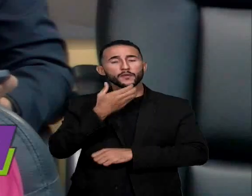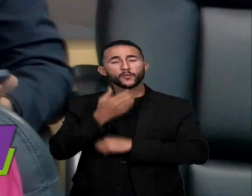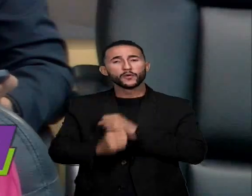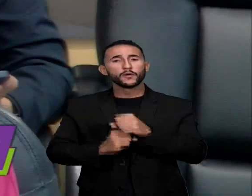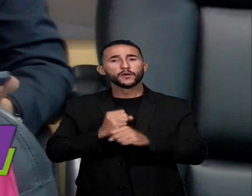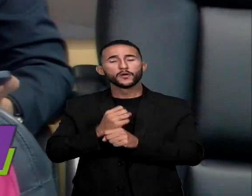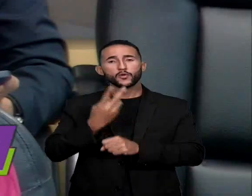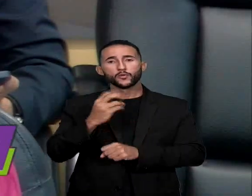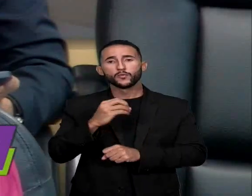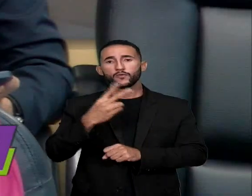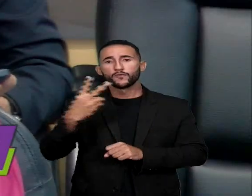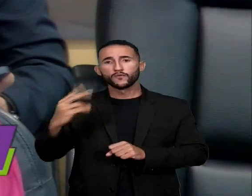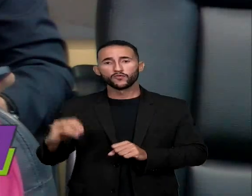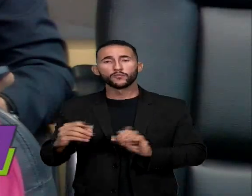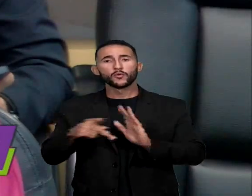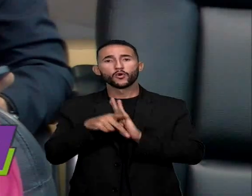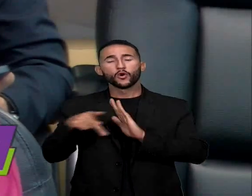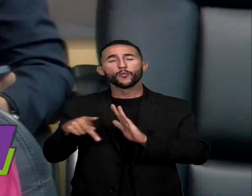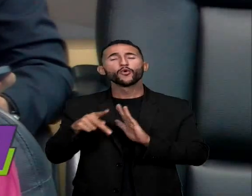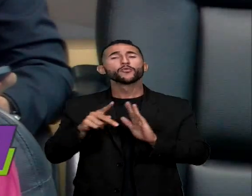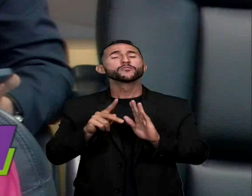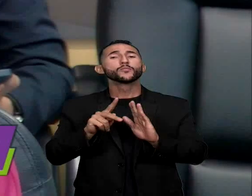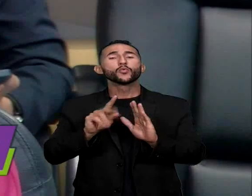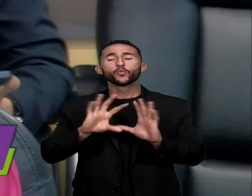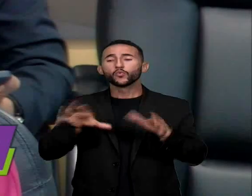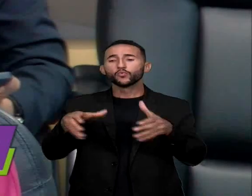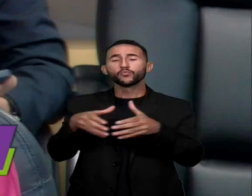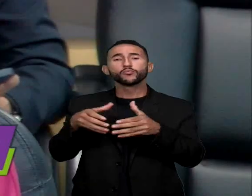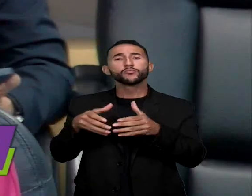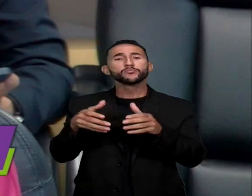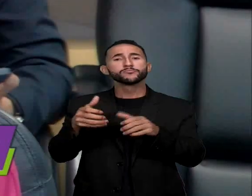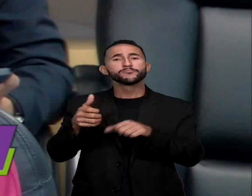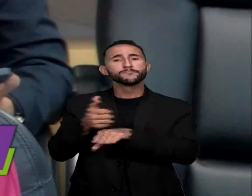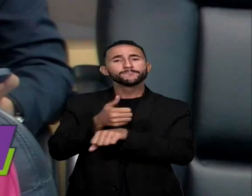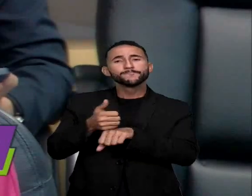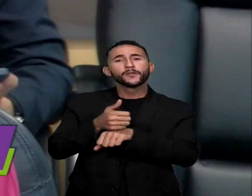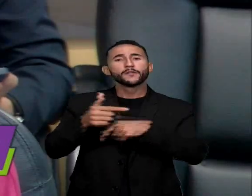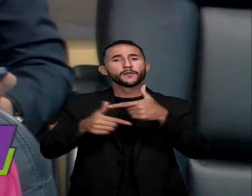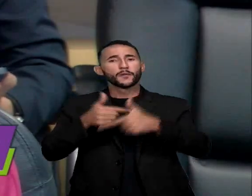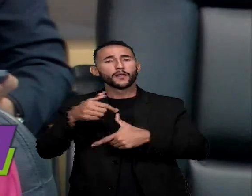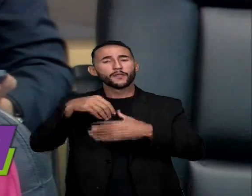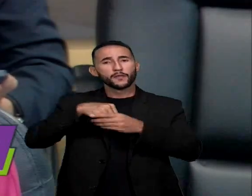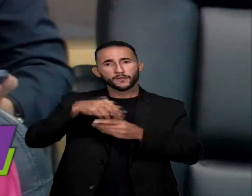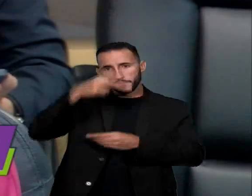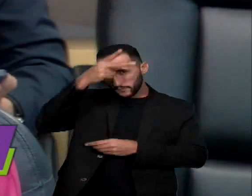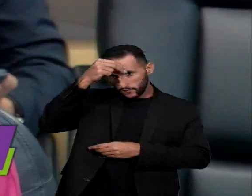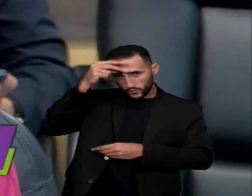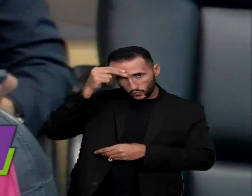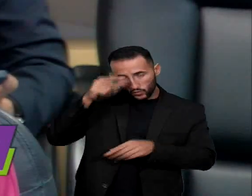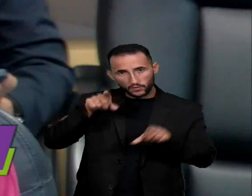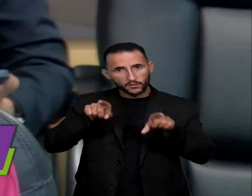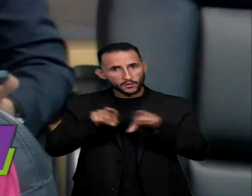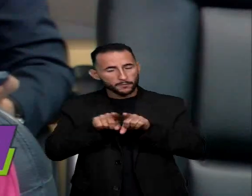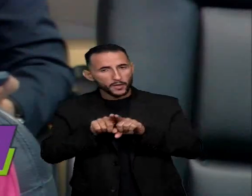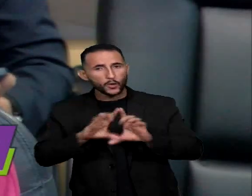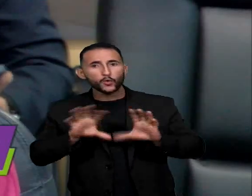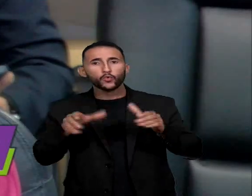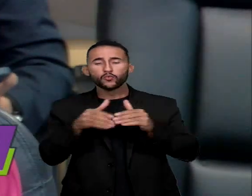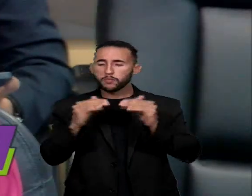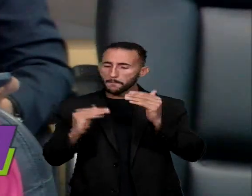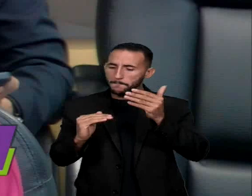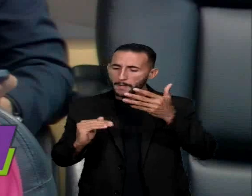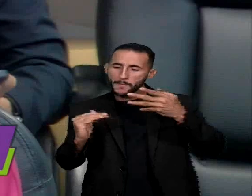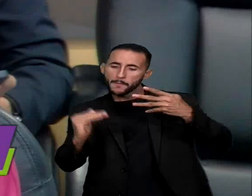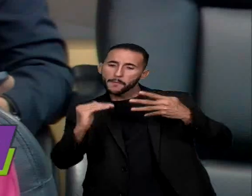que estabeleceu a arquitetura organizacional e administrativa da estrutura de pessoal da hierarquia da